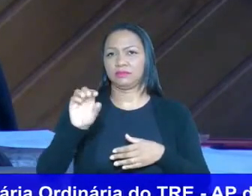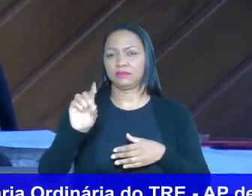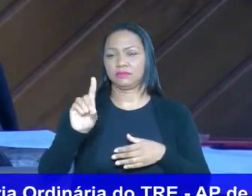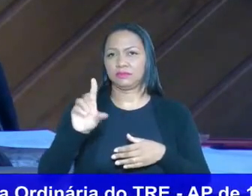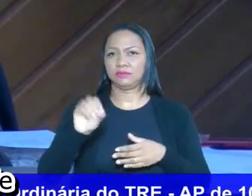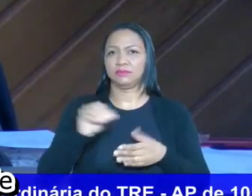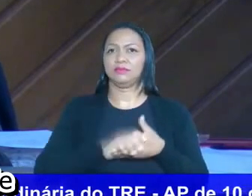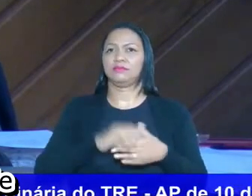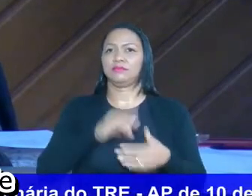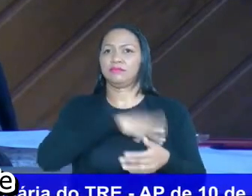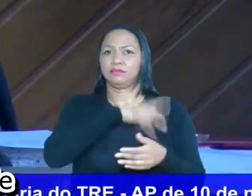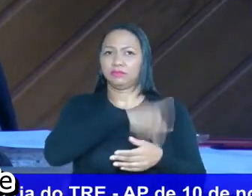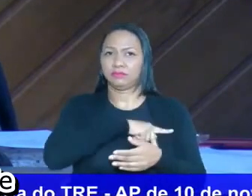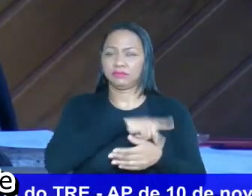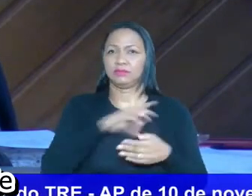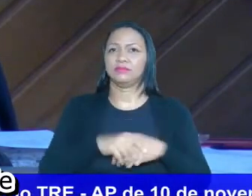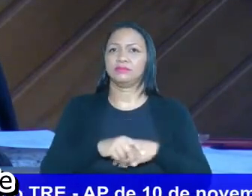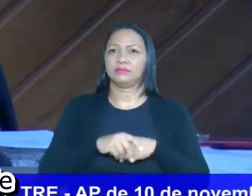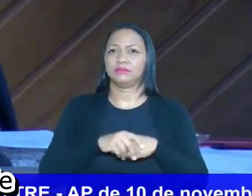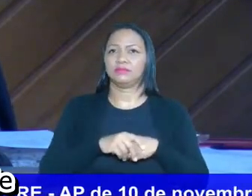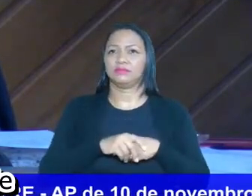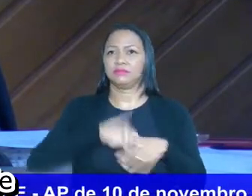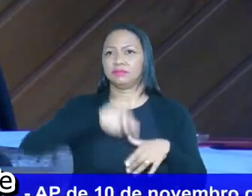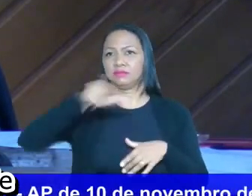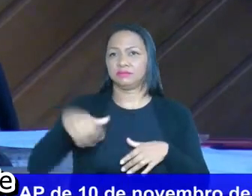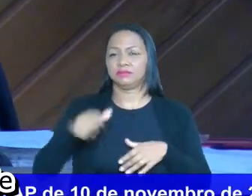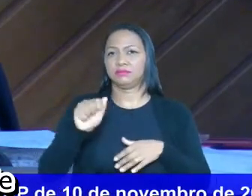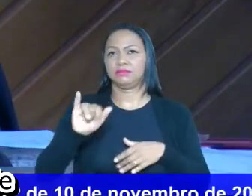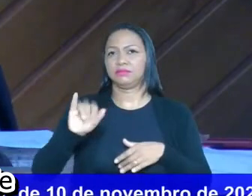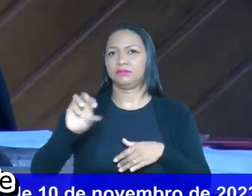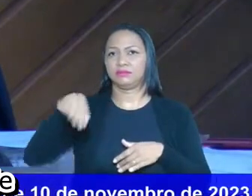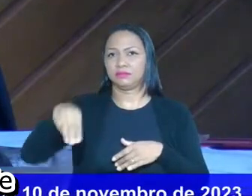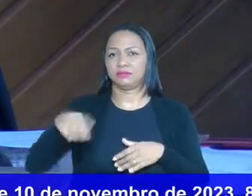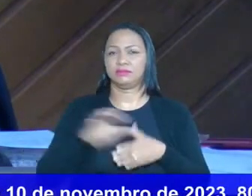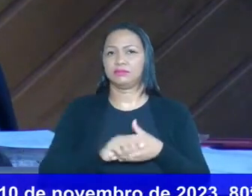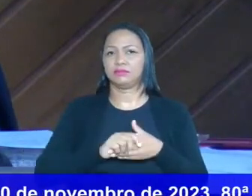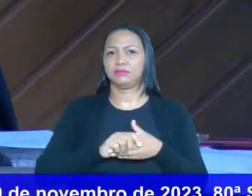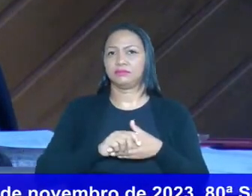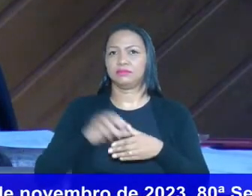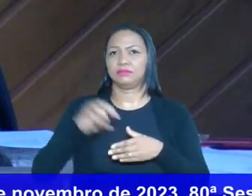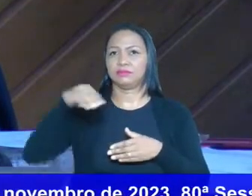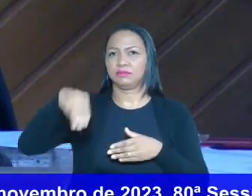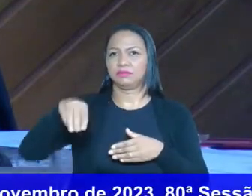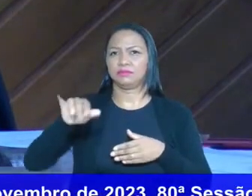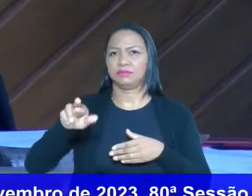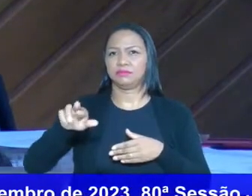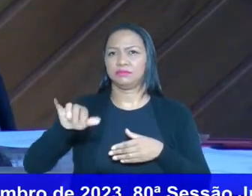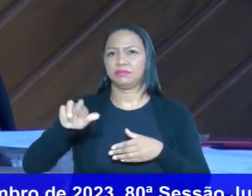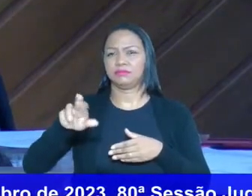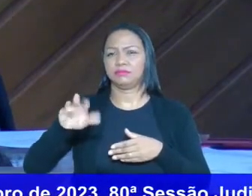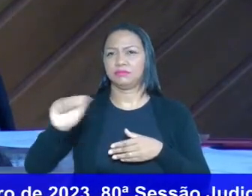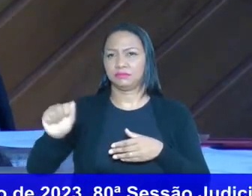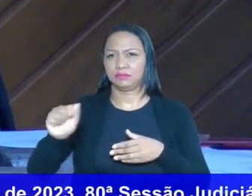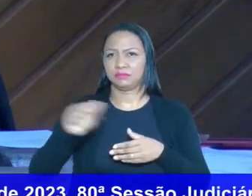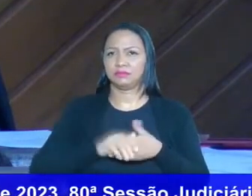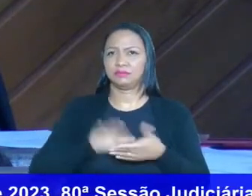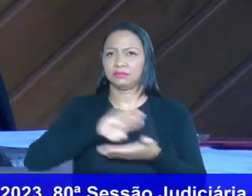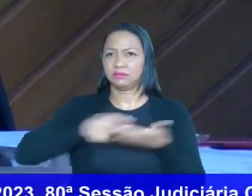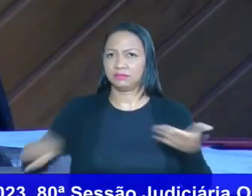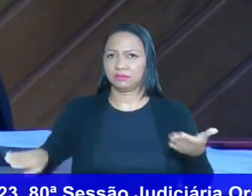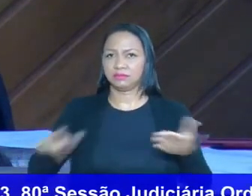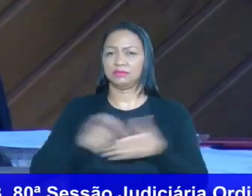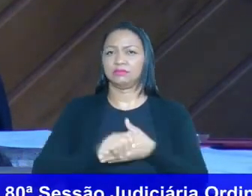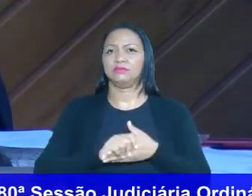Público, agravados Jaime Nunes, Liliane Araújo de Carvalho Albuquerque. Foi retirado